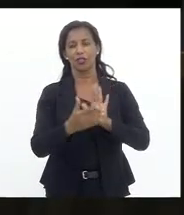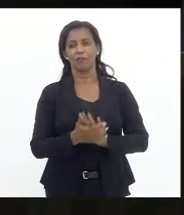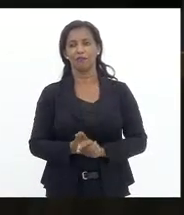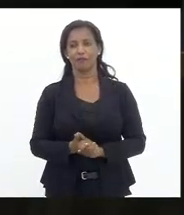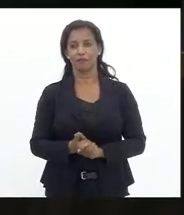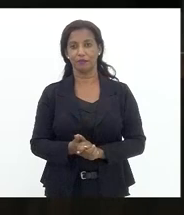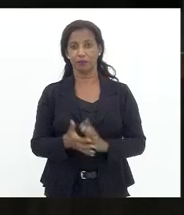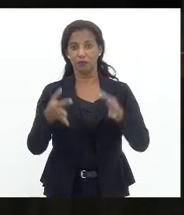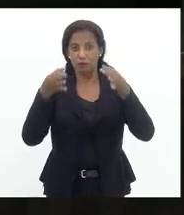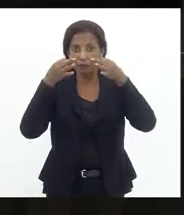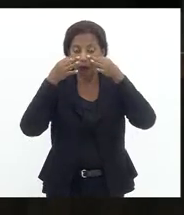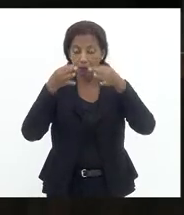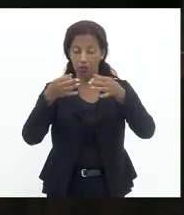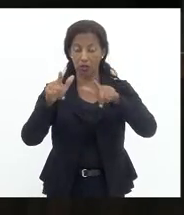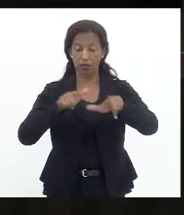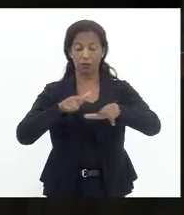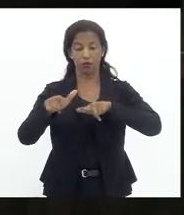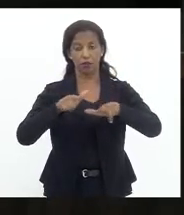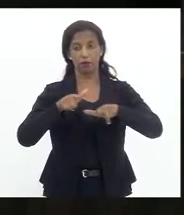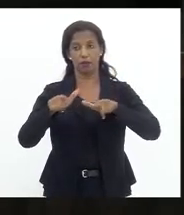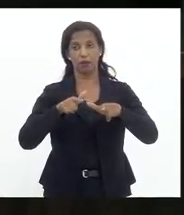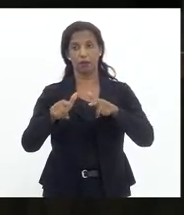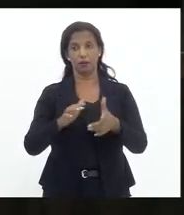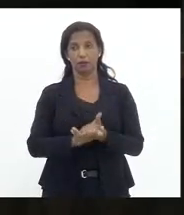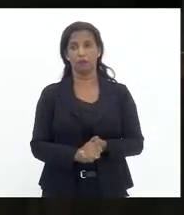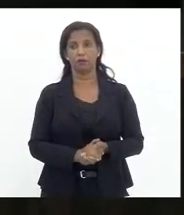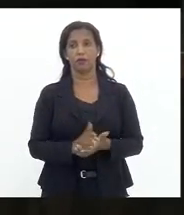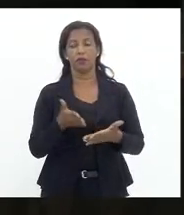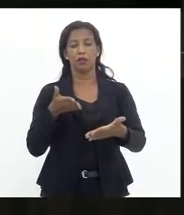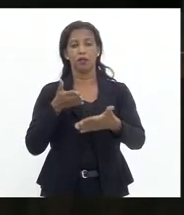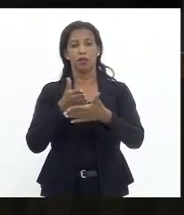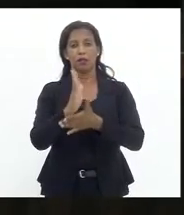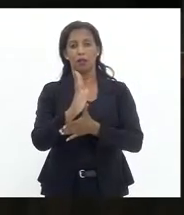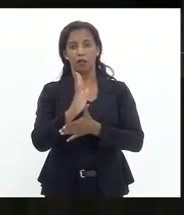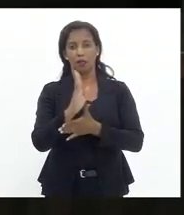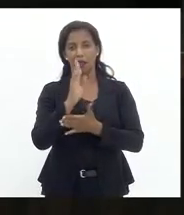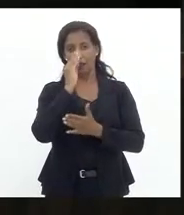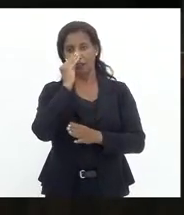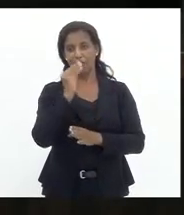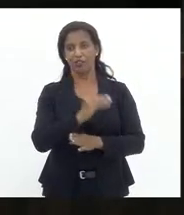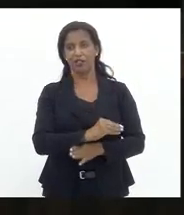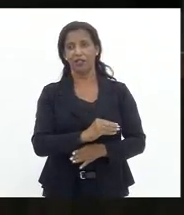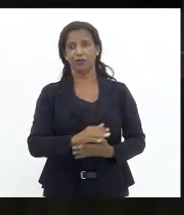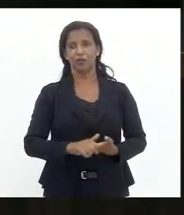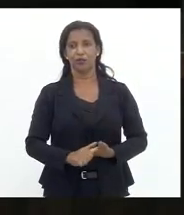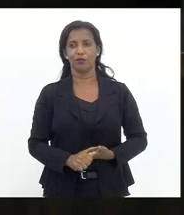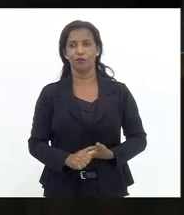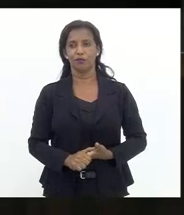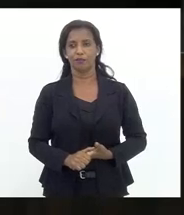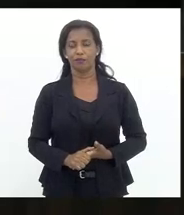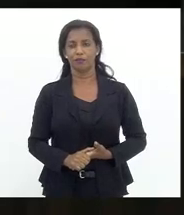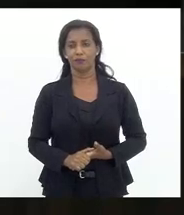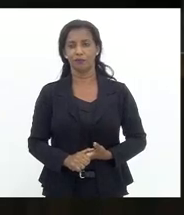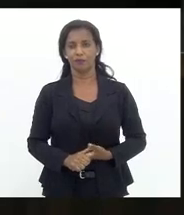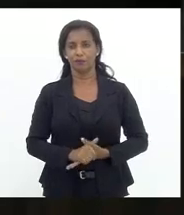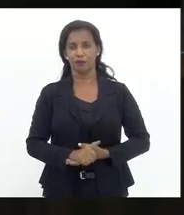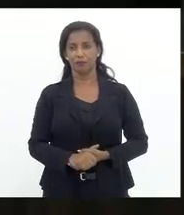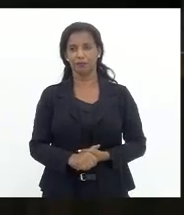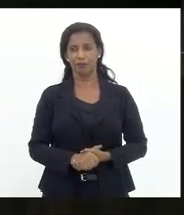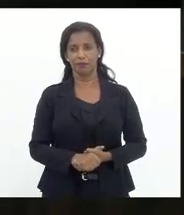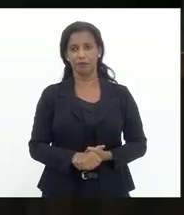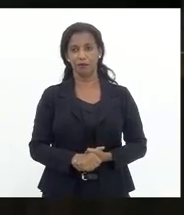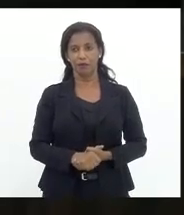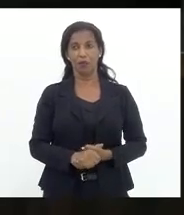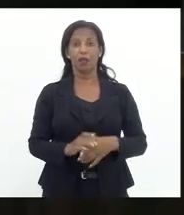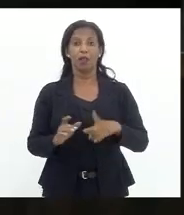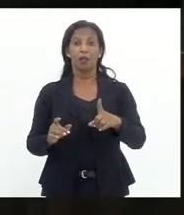Presta atenção nos trabalhos, hein? Senhores que aprovam nesse grupo estão rejeitados. Não, tem que estar